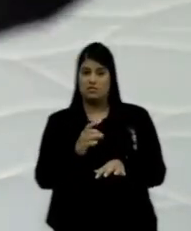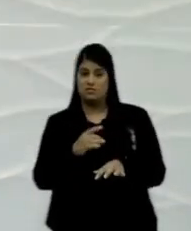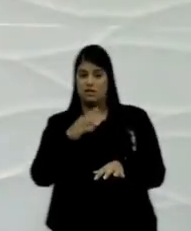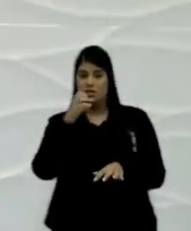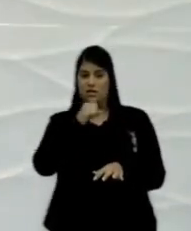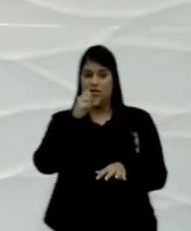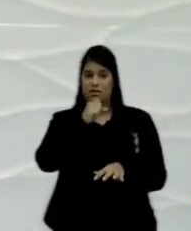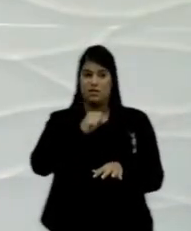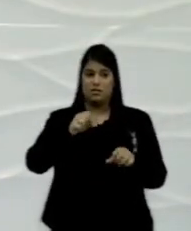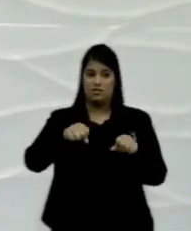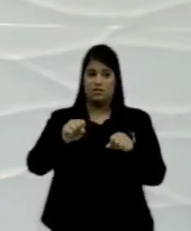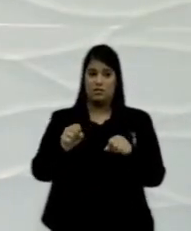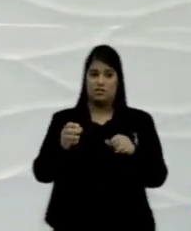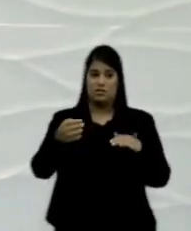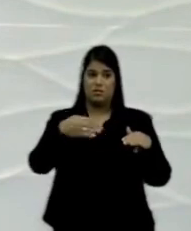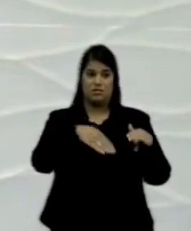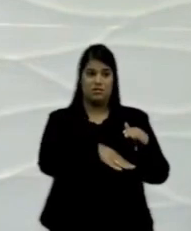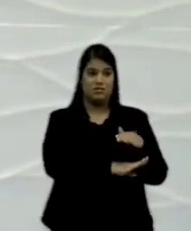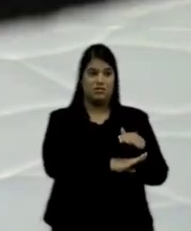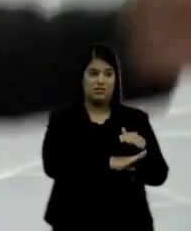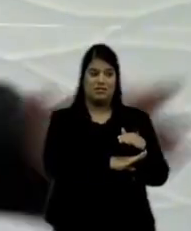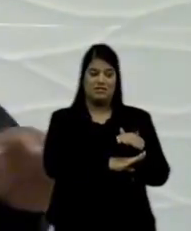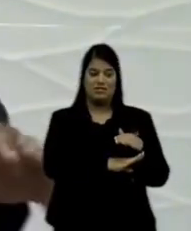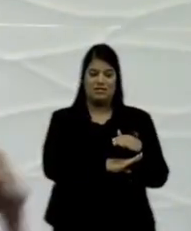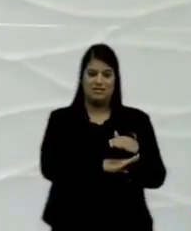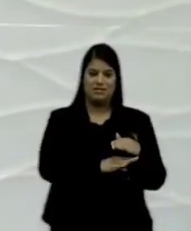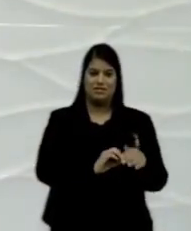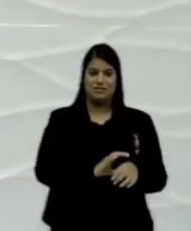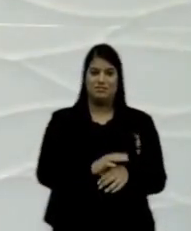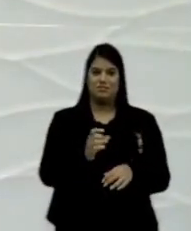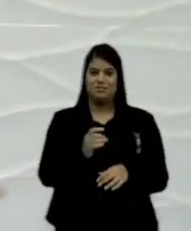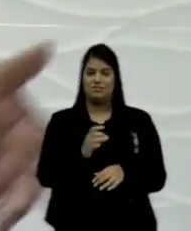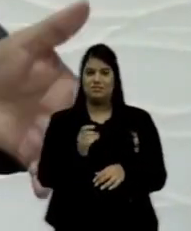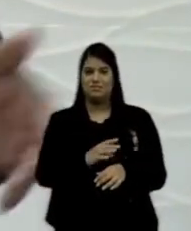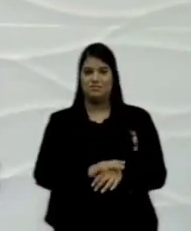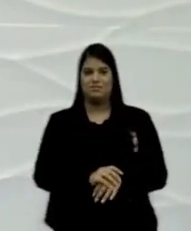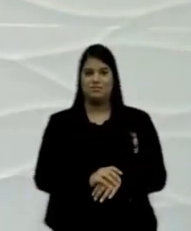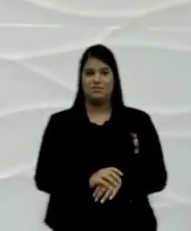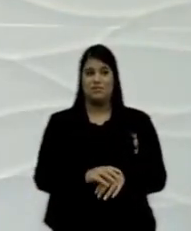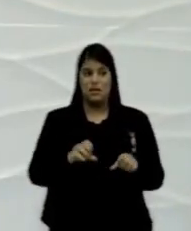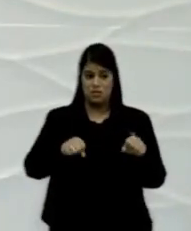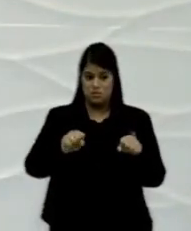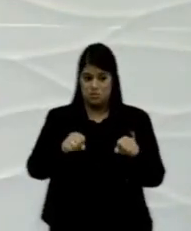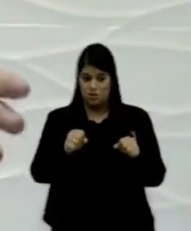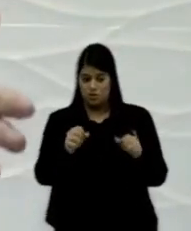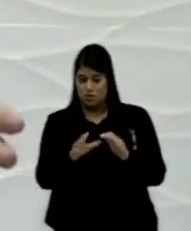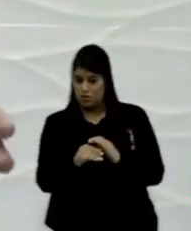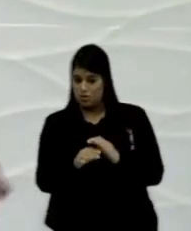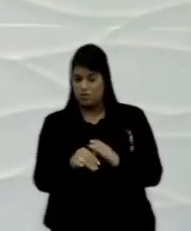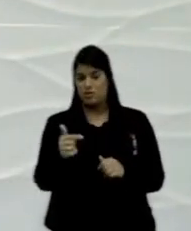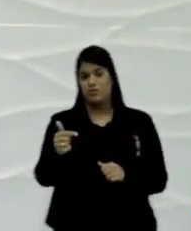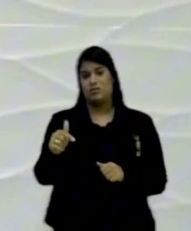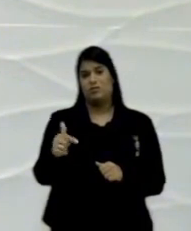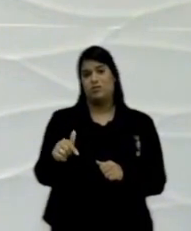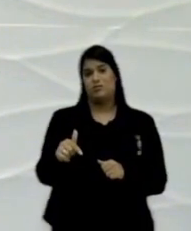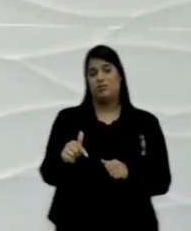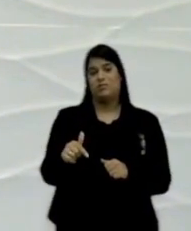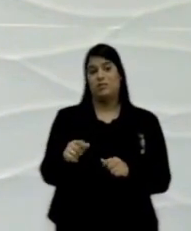diz que deixa a moto lá depois de currar lugar escondido, com medo. Não é moto roubada, mas não tem